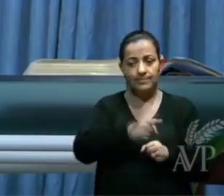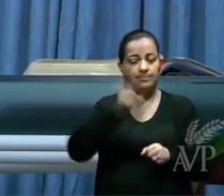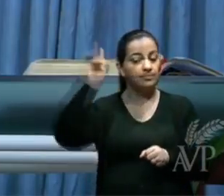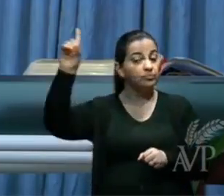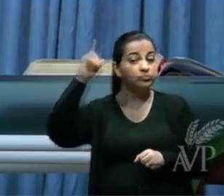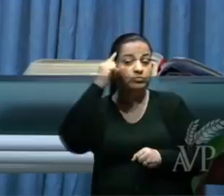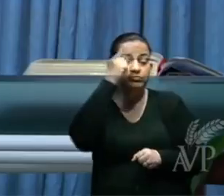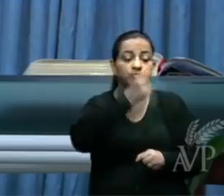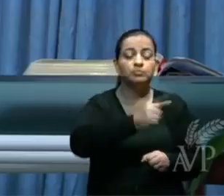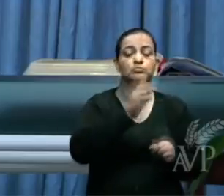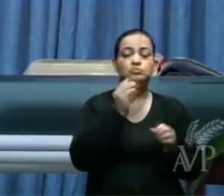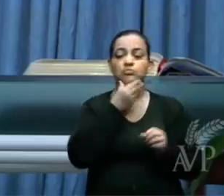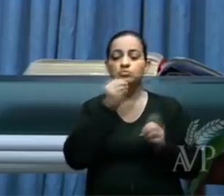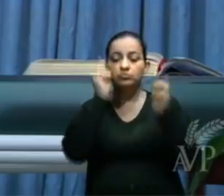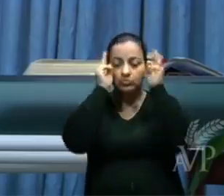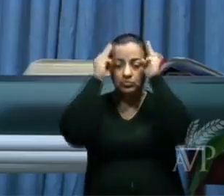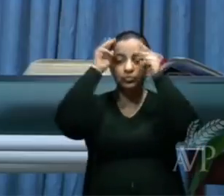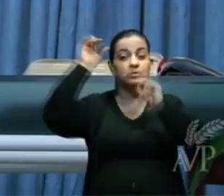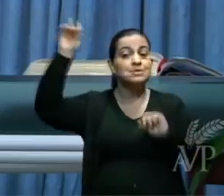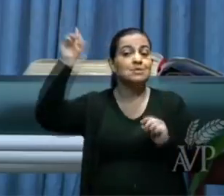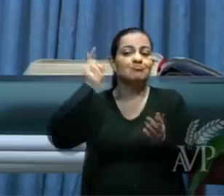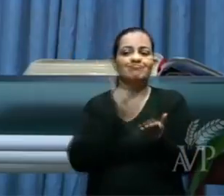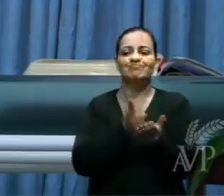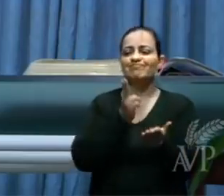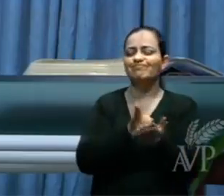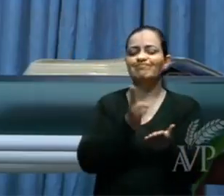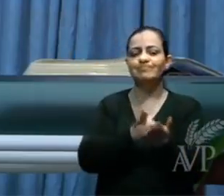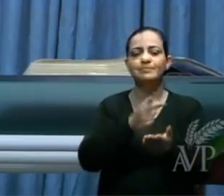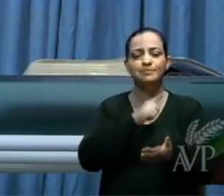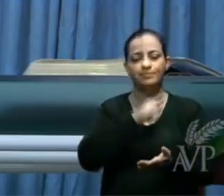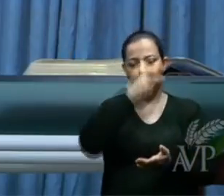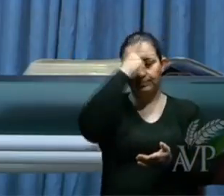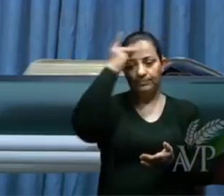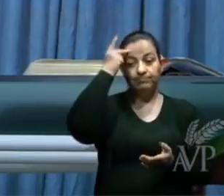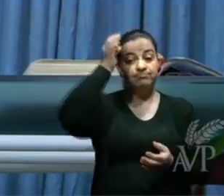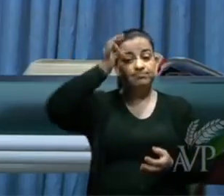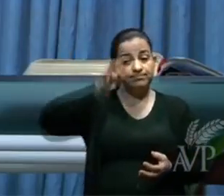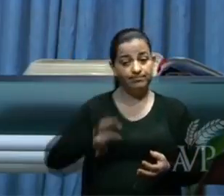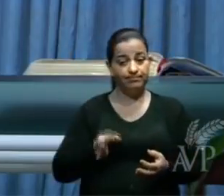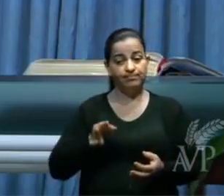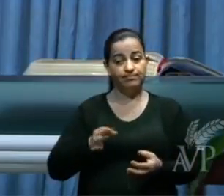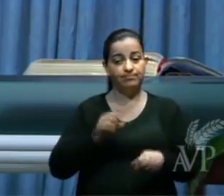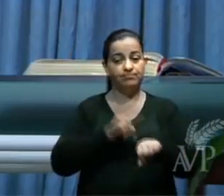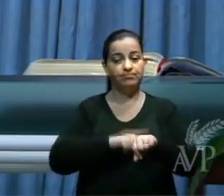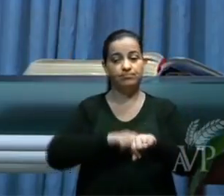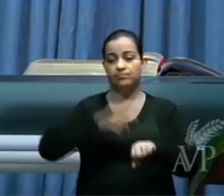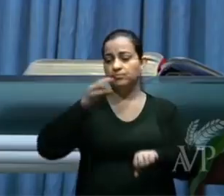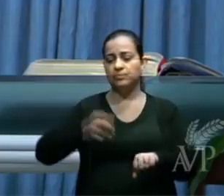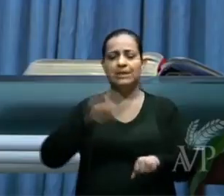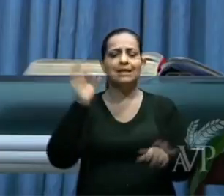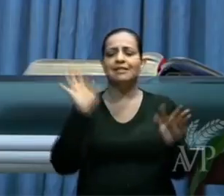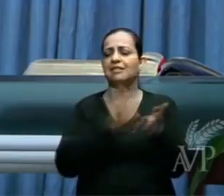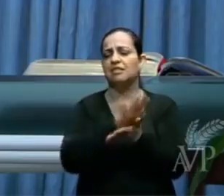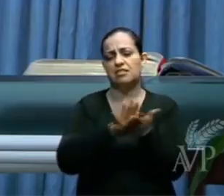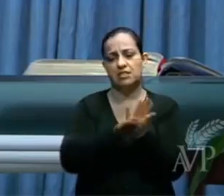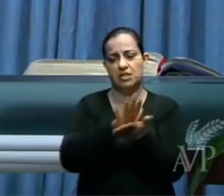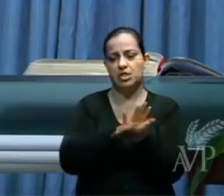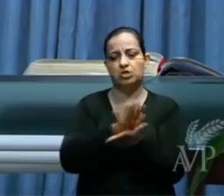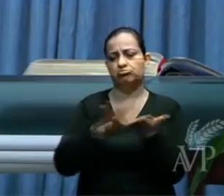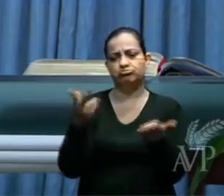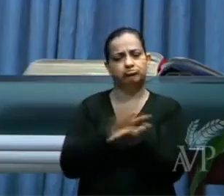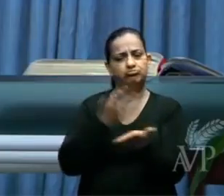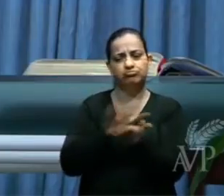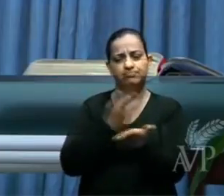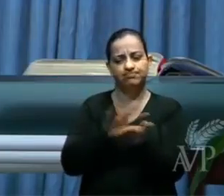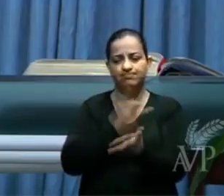vendo deus sempre tenha pessoa em posição na hora certa nada falha com deus ele